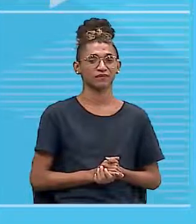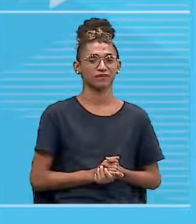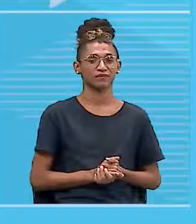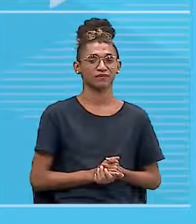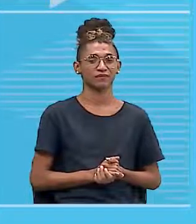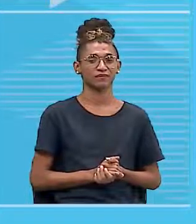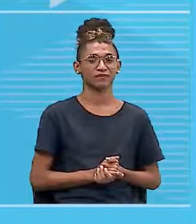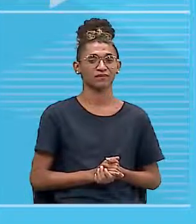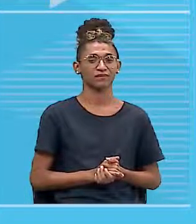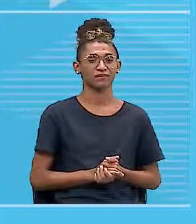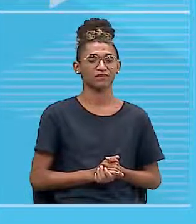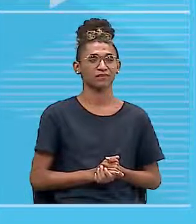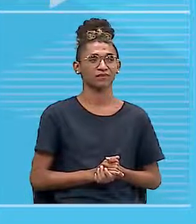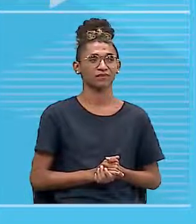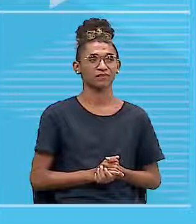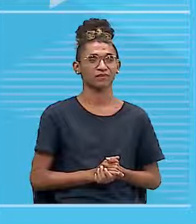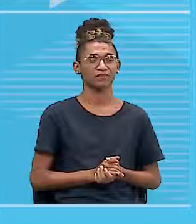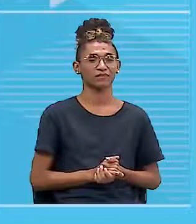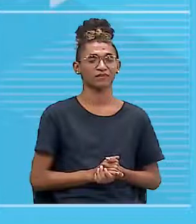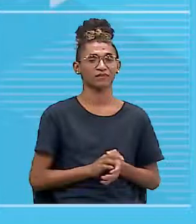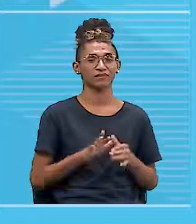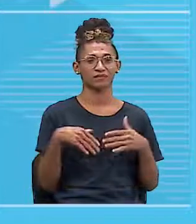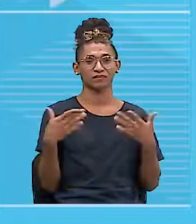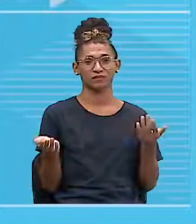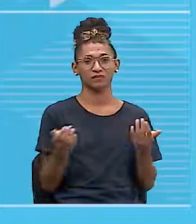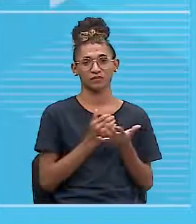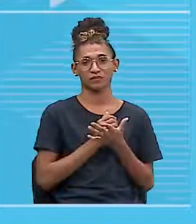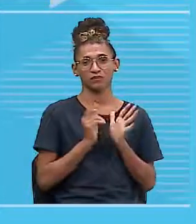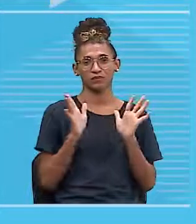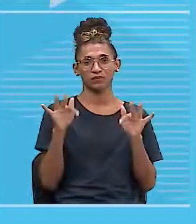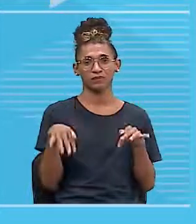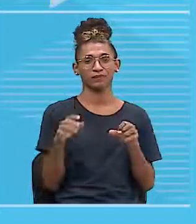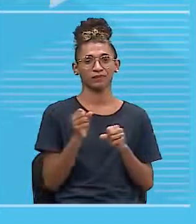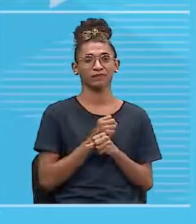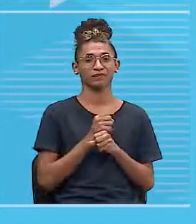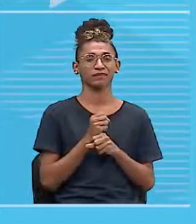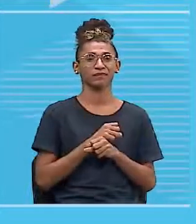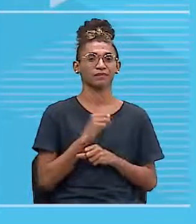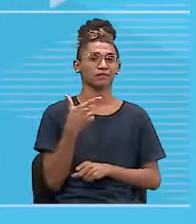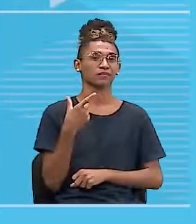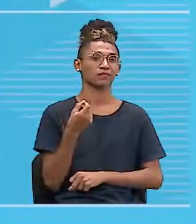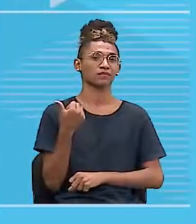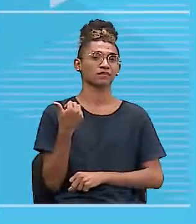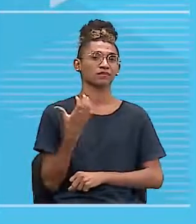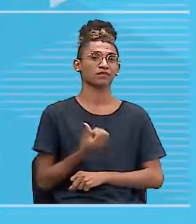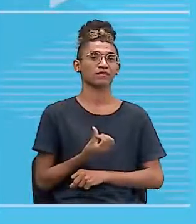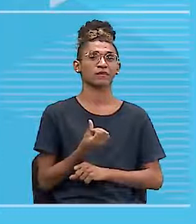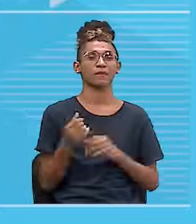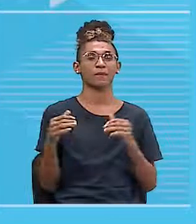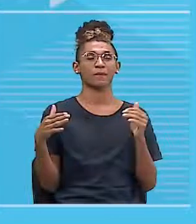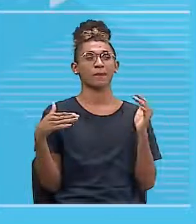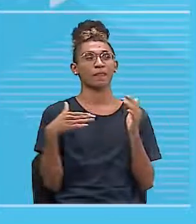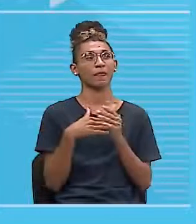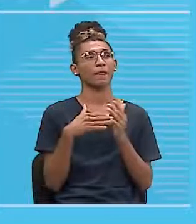rapaz professor em início dormir final de 2016 para início